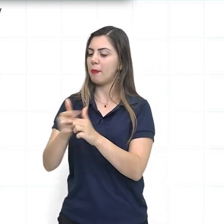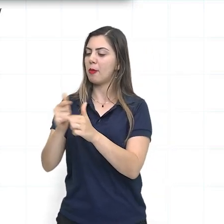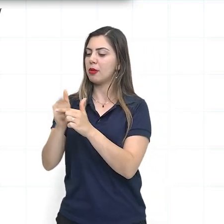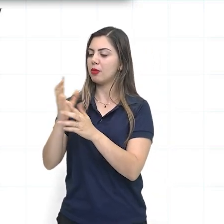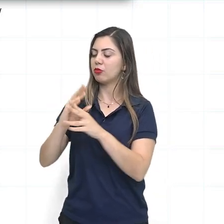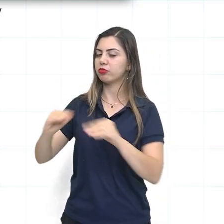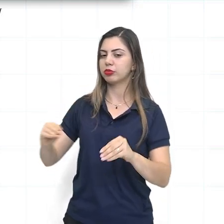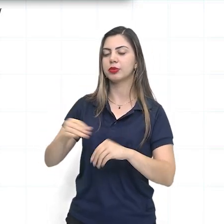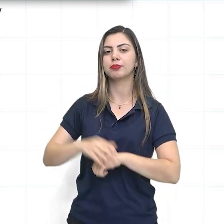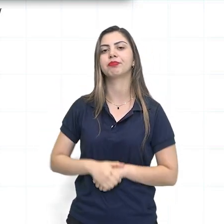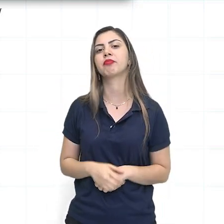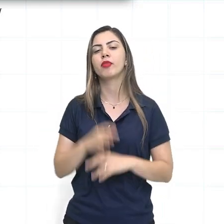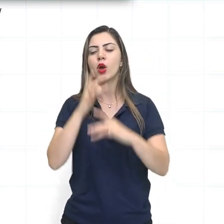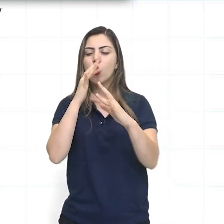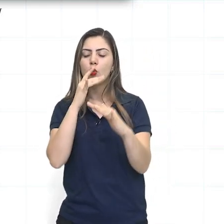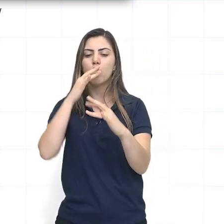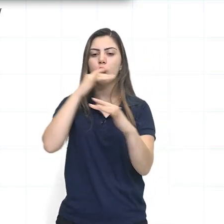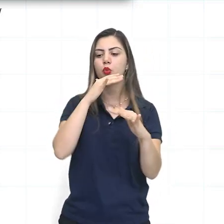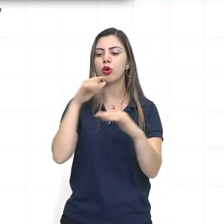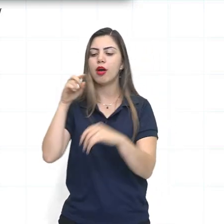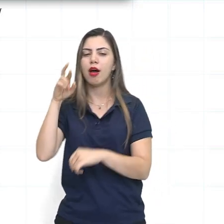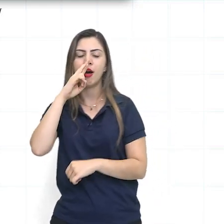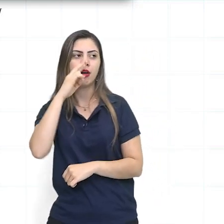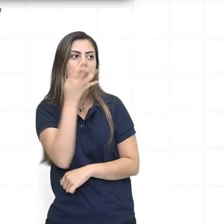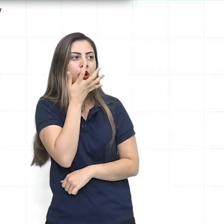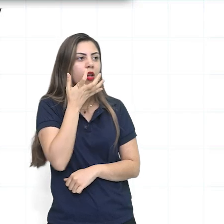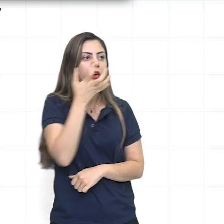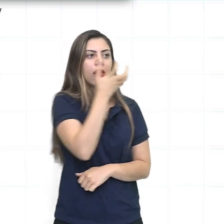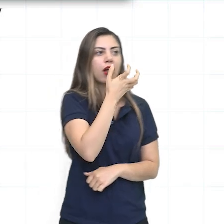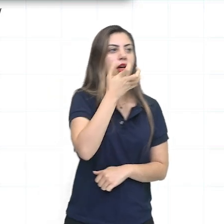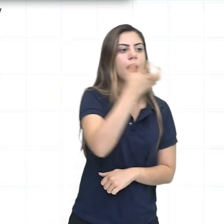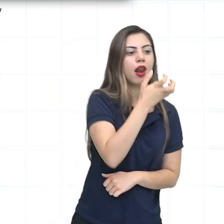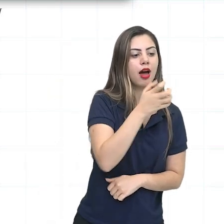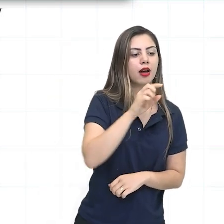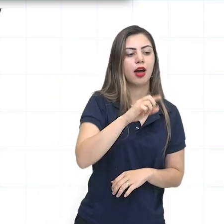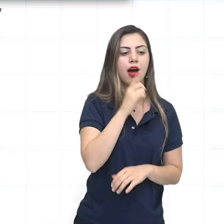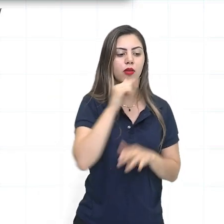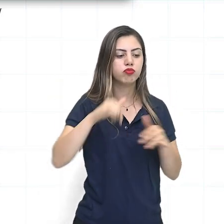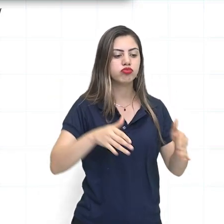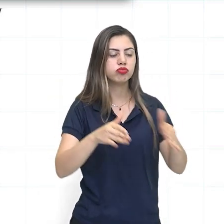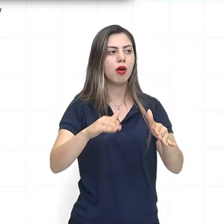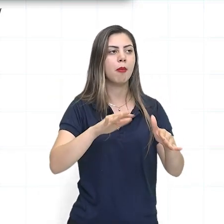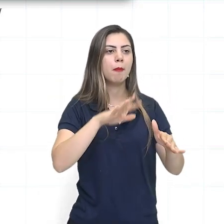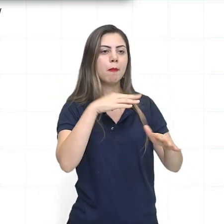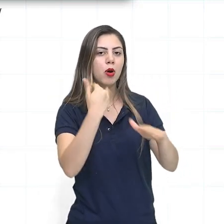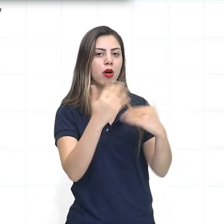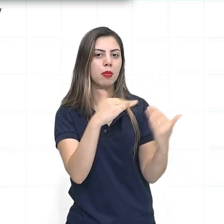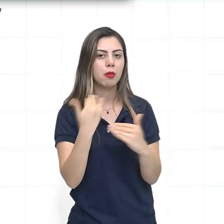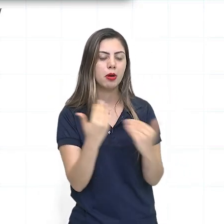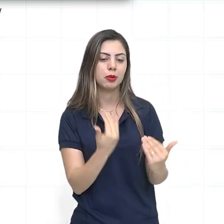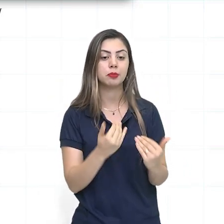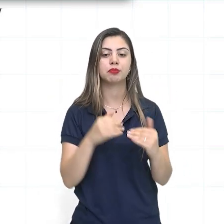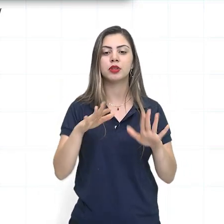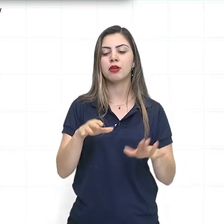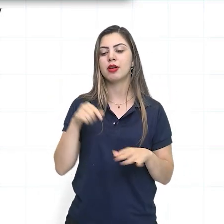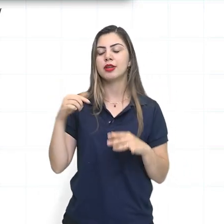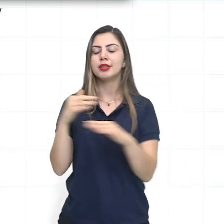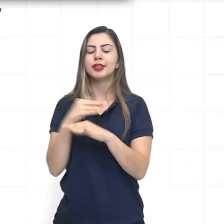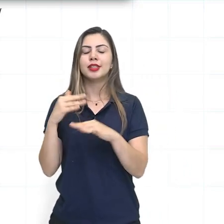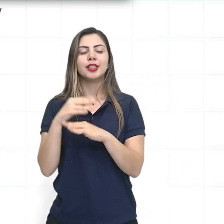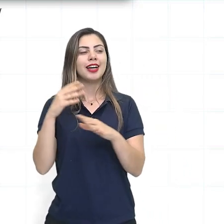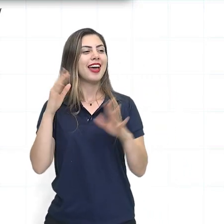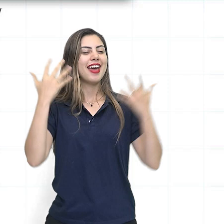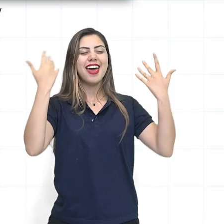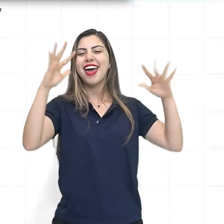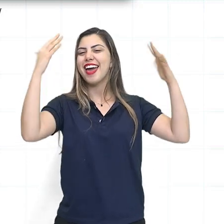sua flauta, ele os atraiu para fora, onde morreram afogados. A cidade, aliviada,